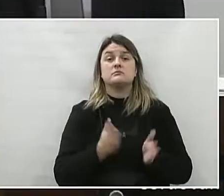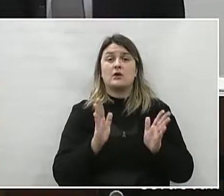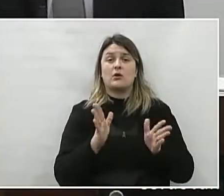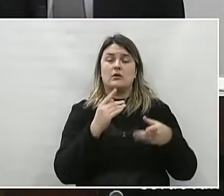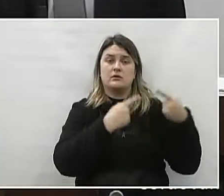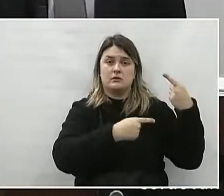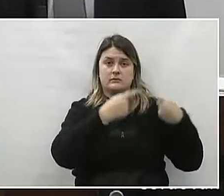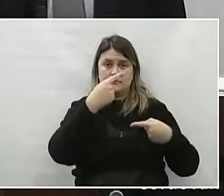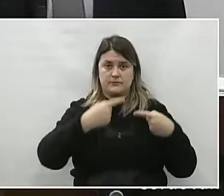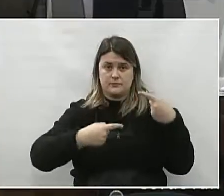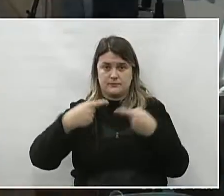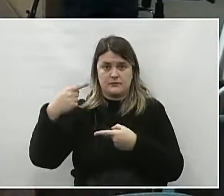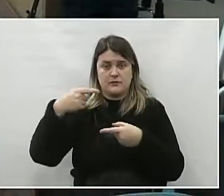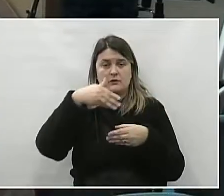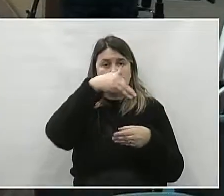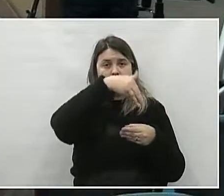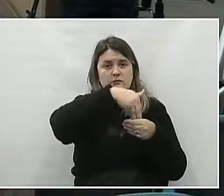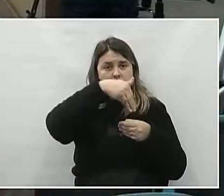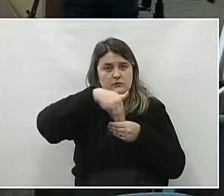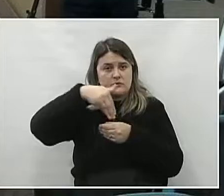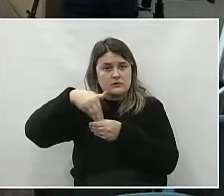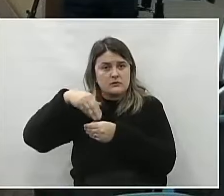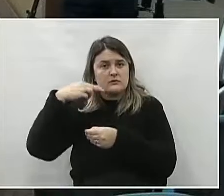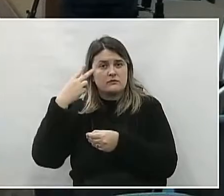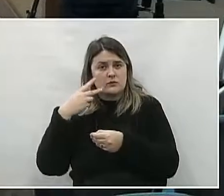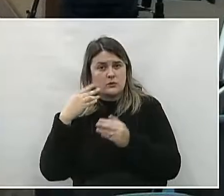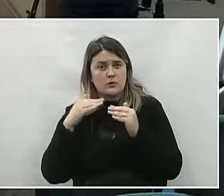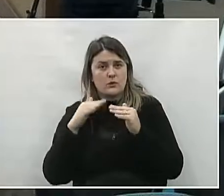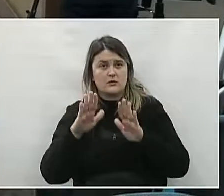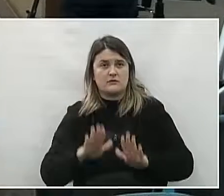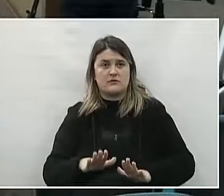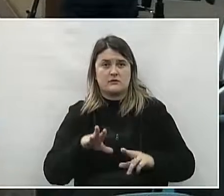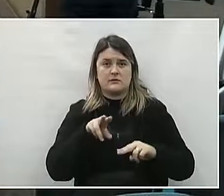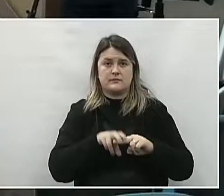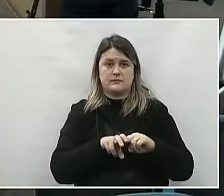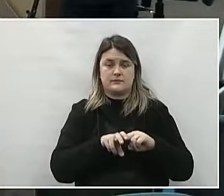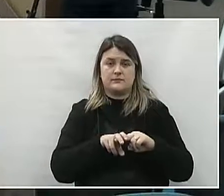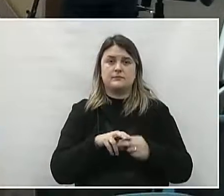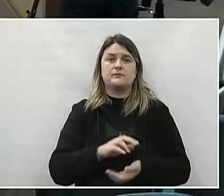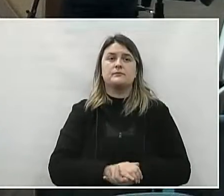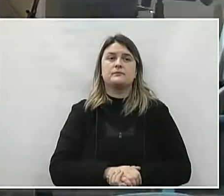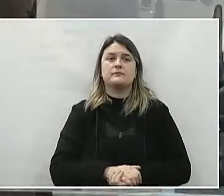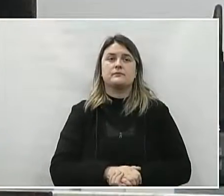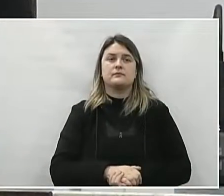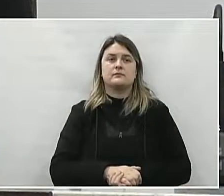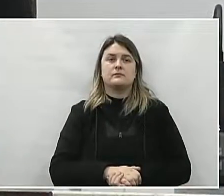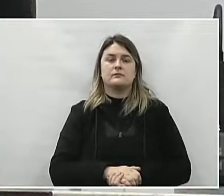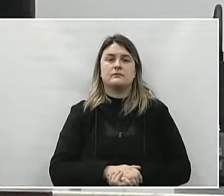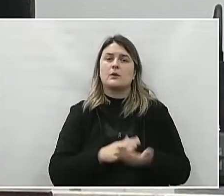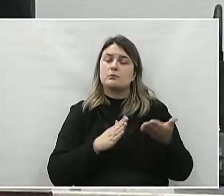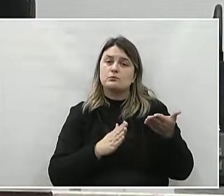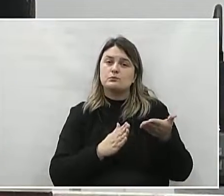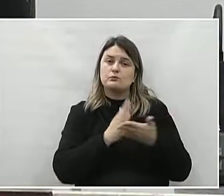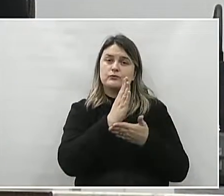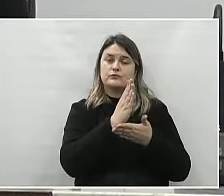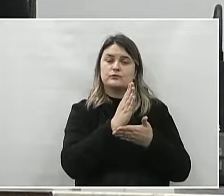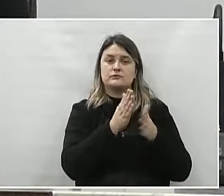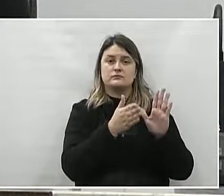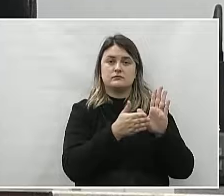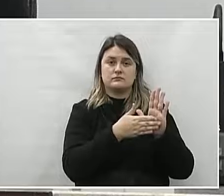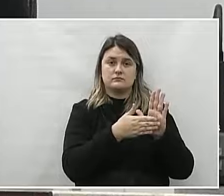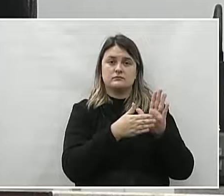discussão. Em votação, senhores vereadores que aprovam, permaneçam como estão. Aprovado o parecer